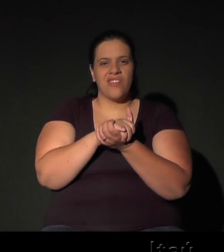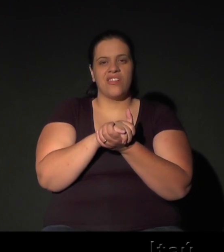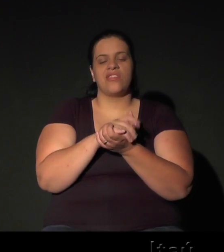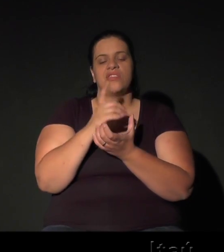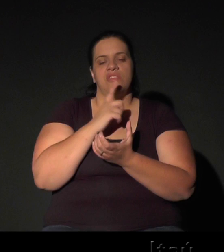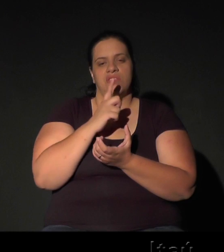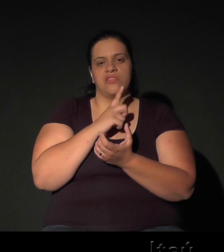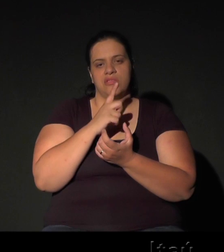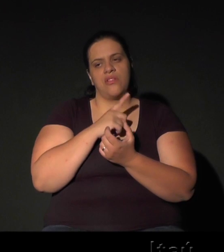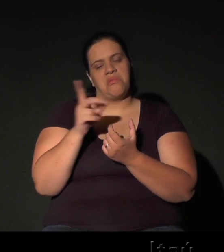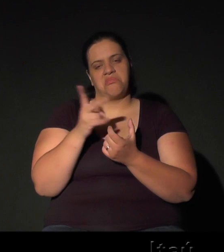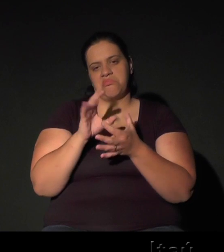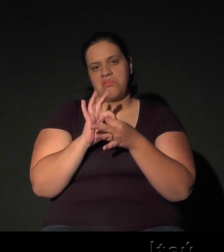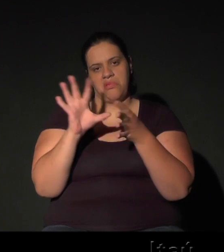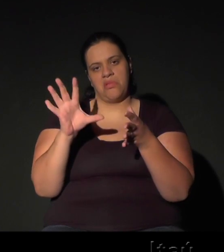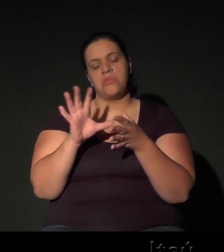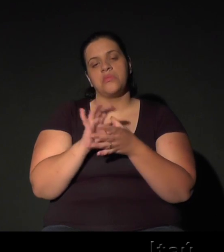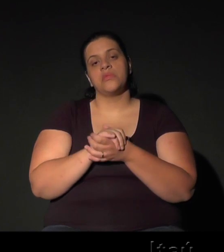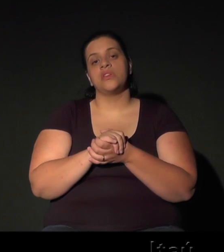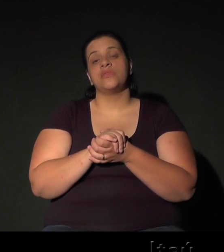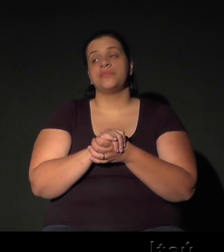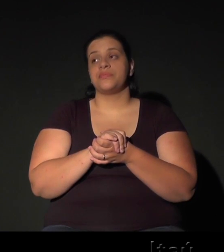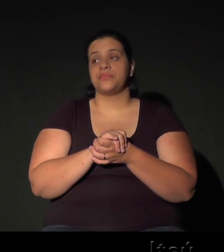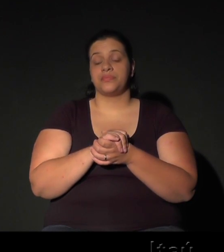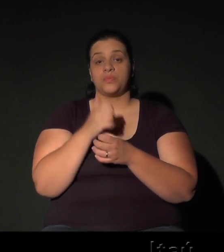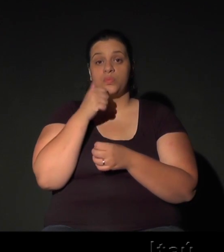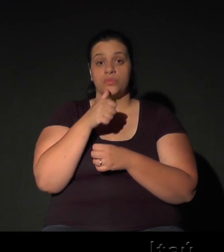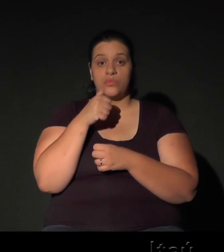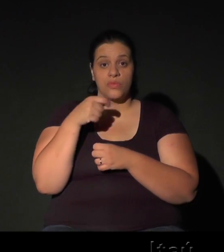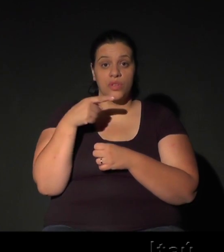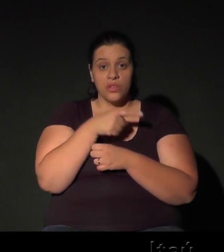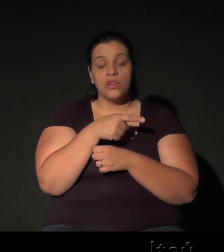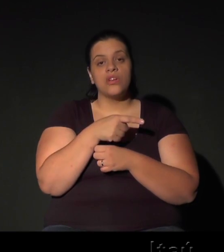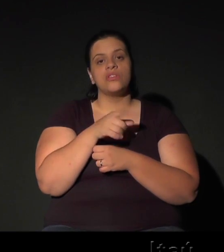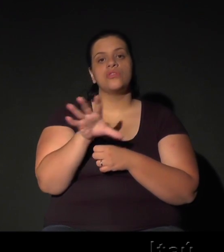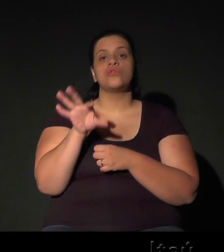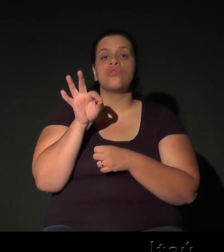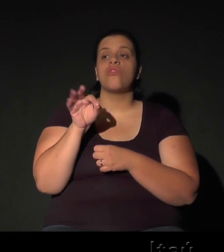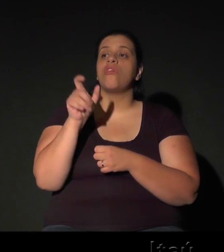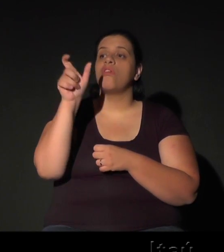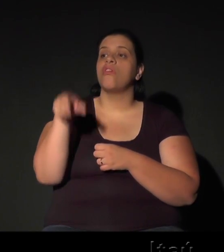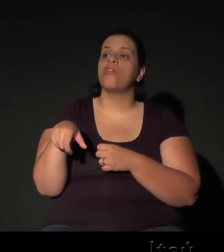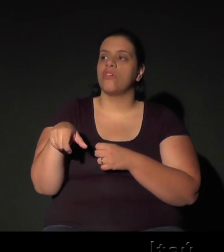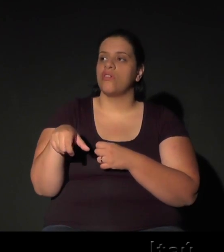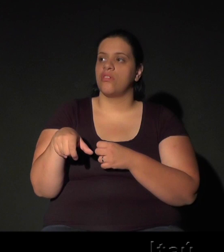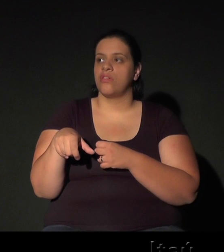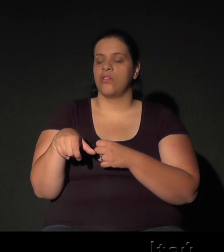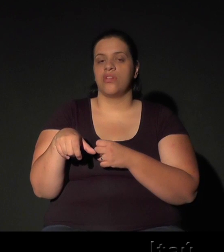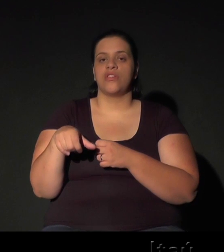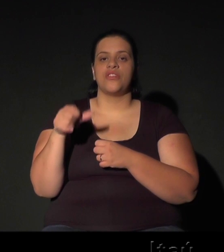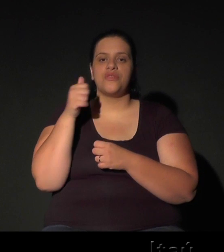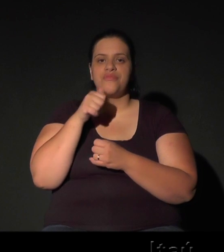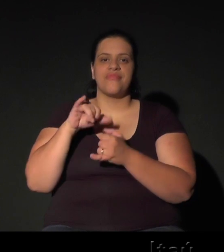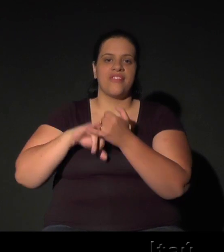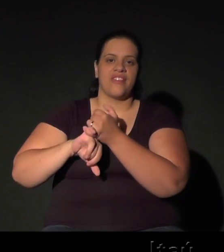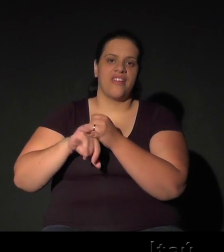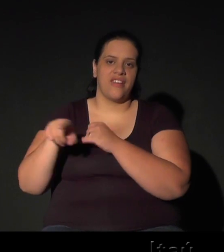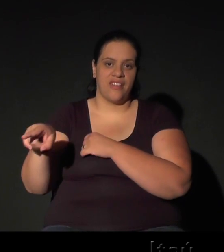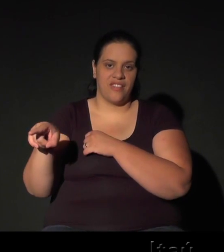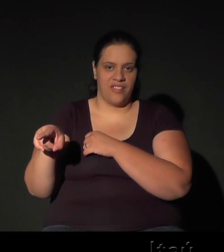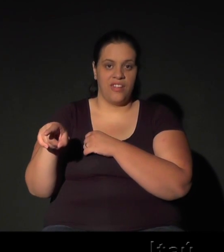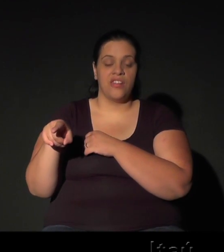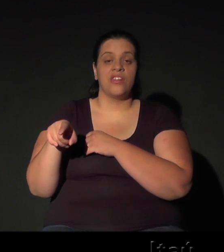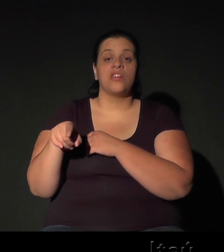tinham muita liberdade e eh ela era quem escolhia concubina do marido e ela